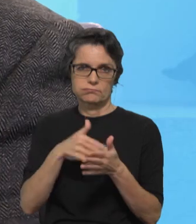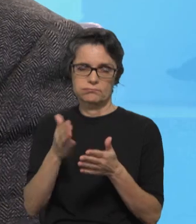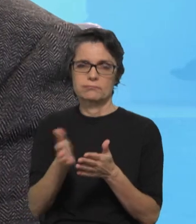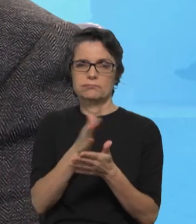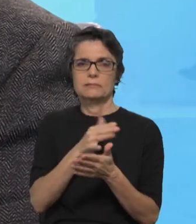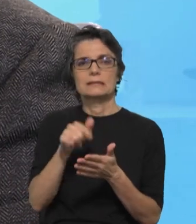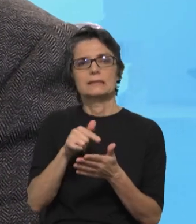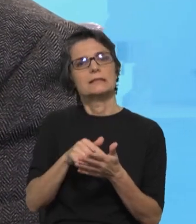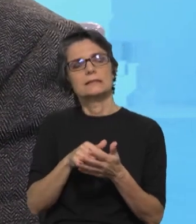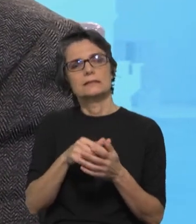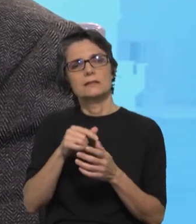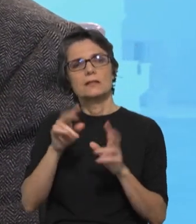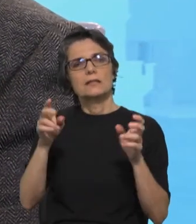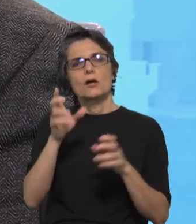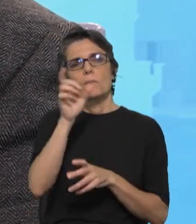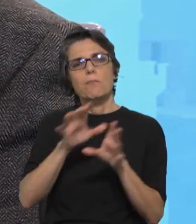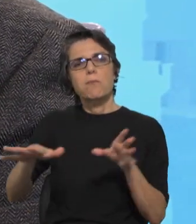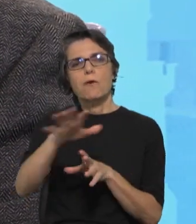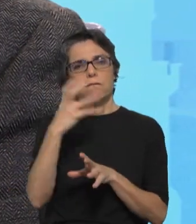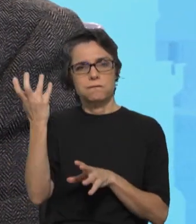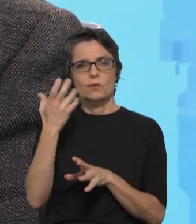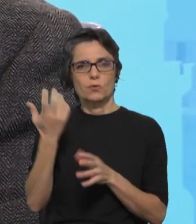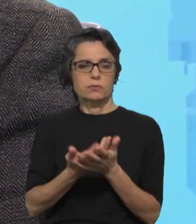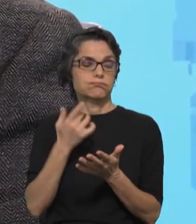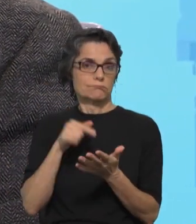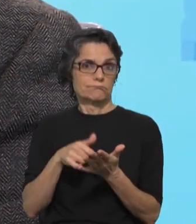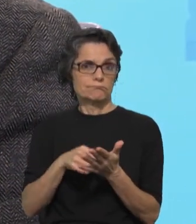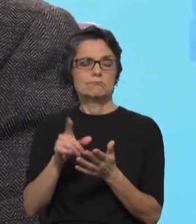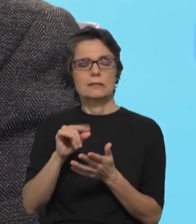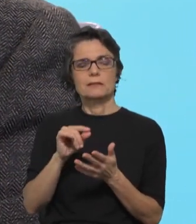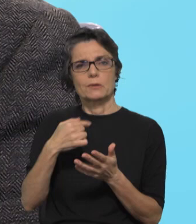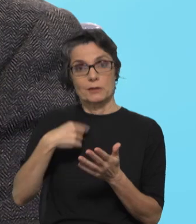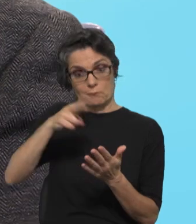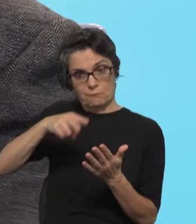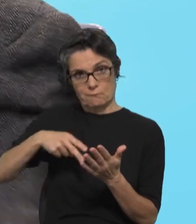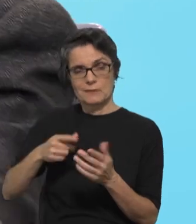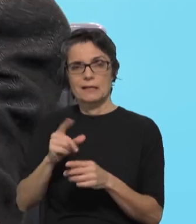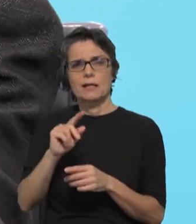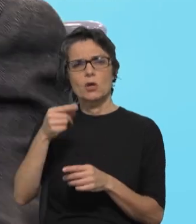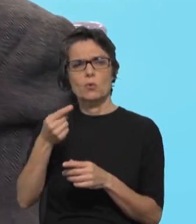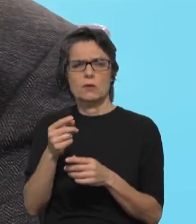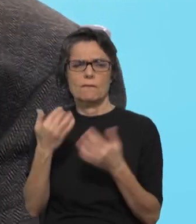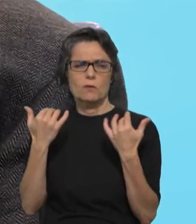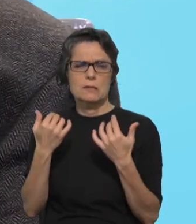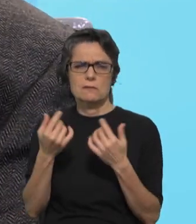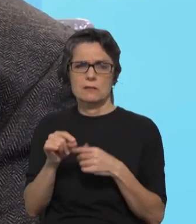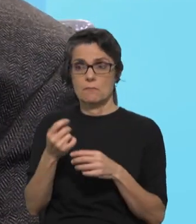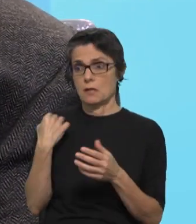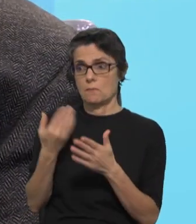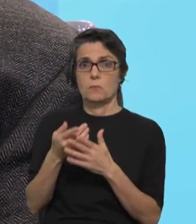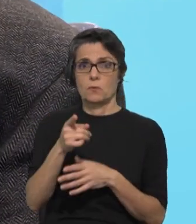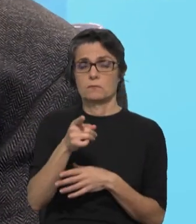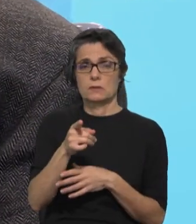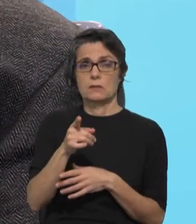que é extraordinário, mas temos agora também muitos outros elementos. Recentemente vocês também acho